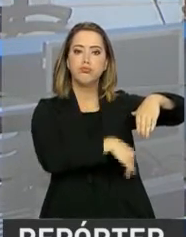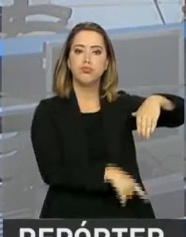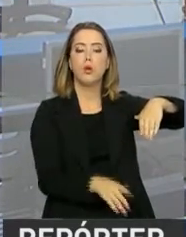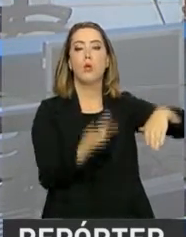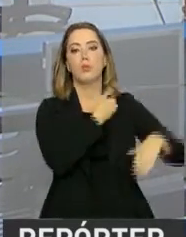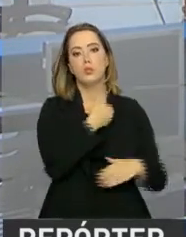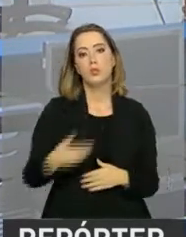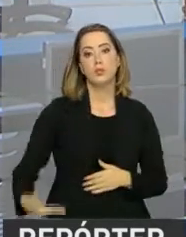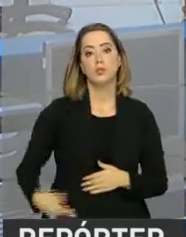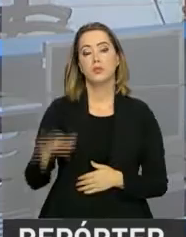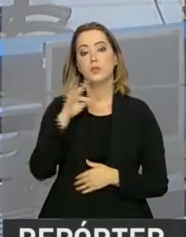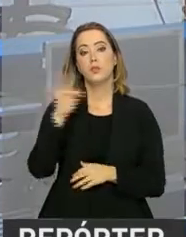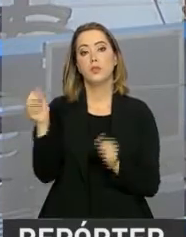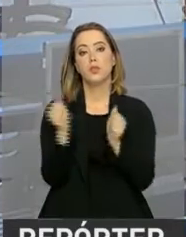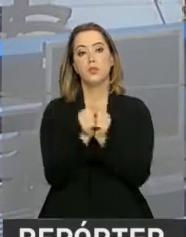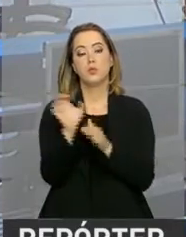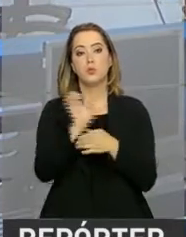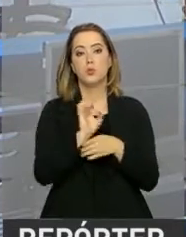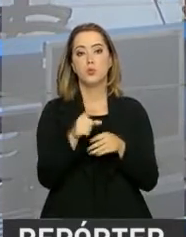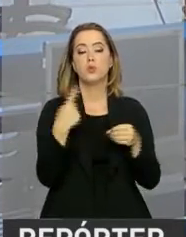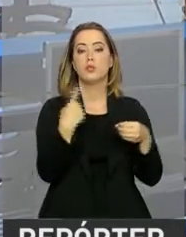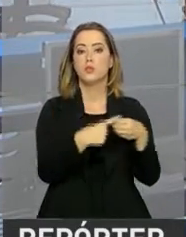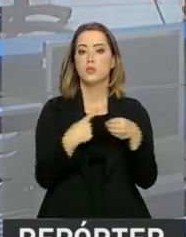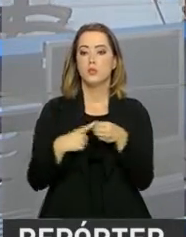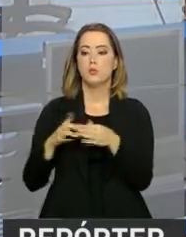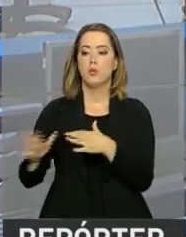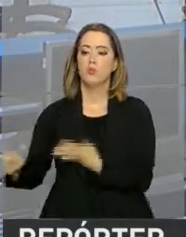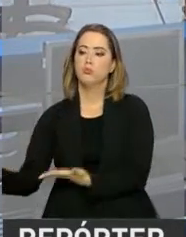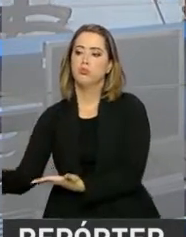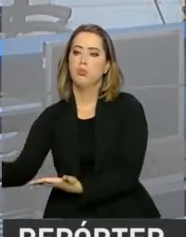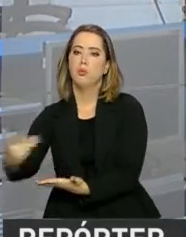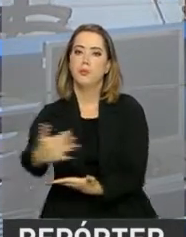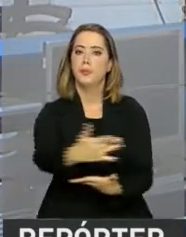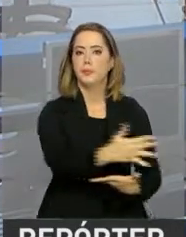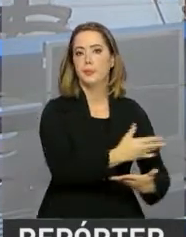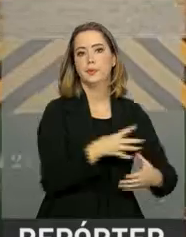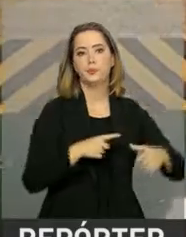federal, estados e municípios realizam mutirões para recolher pneus.